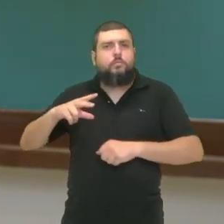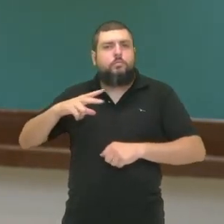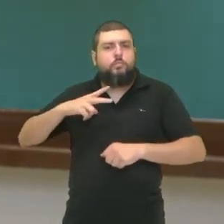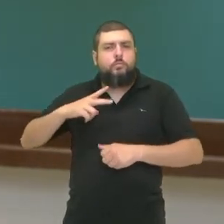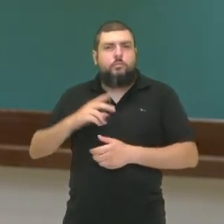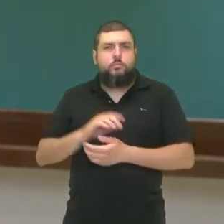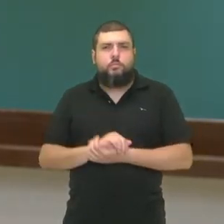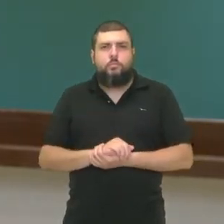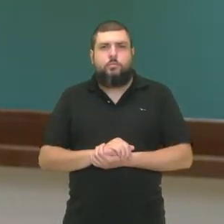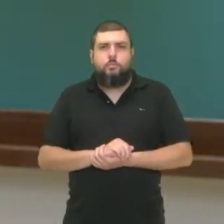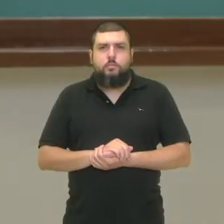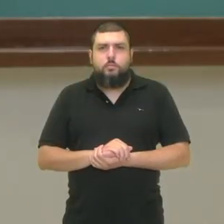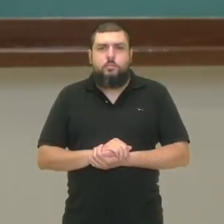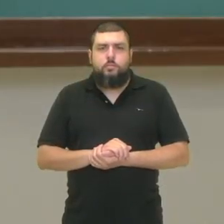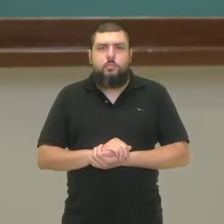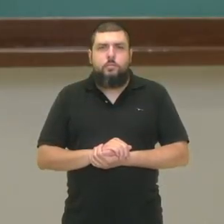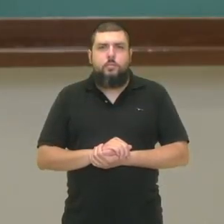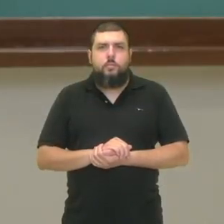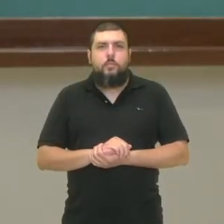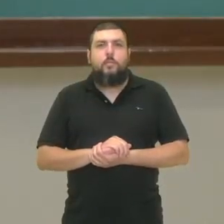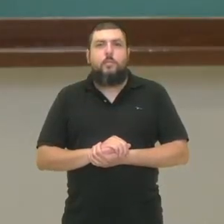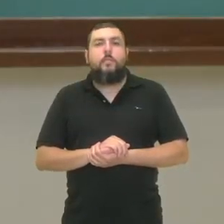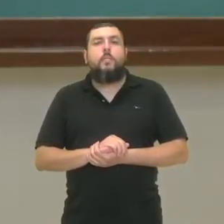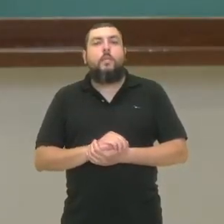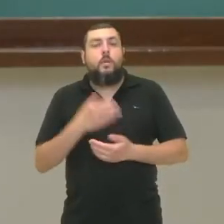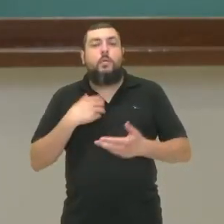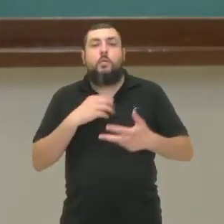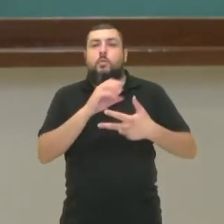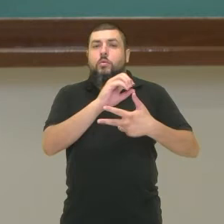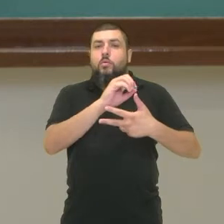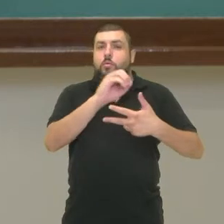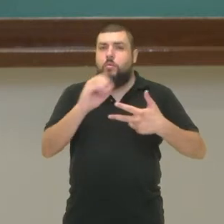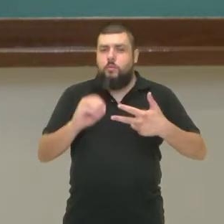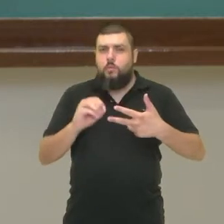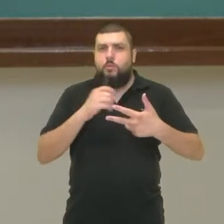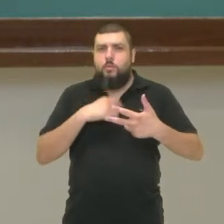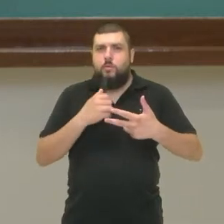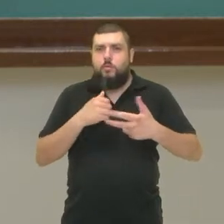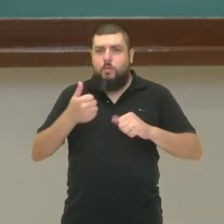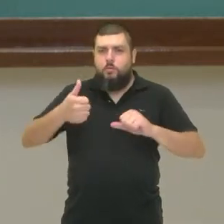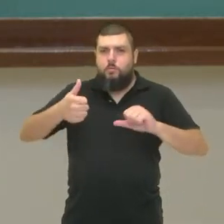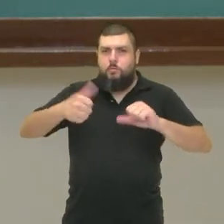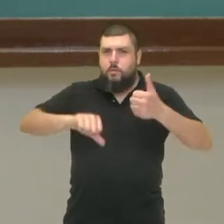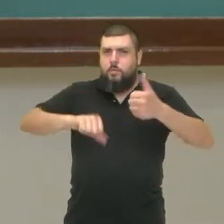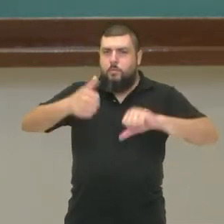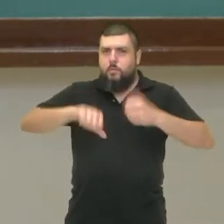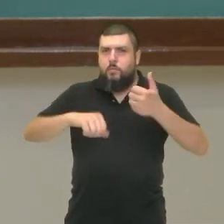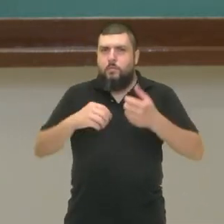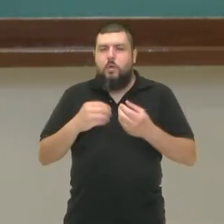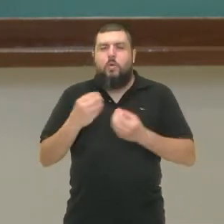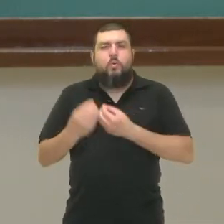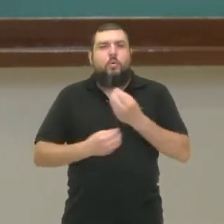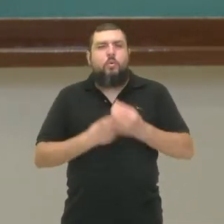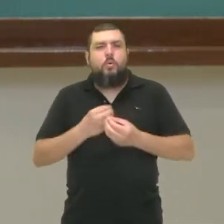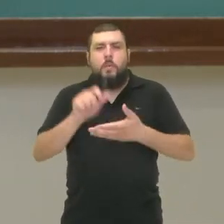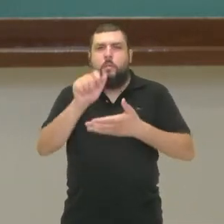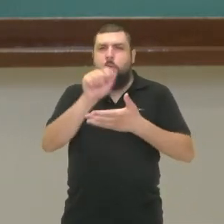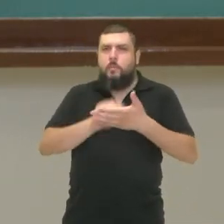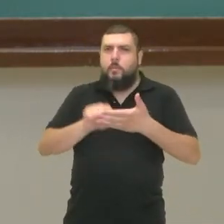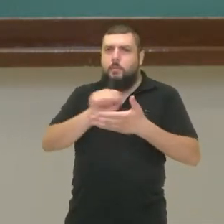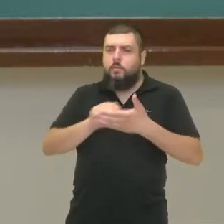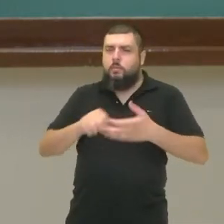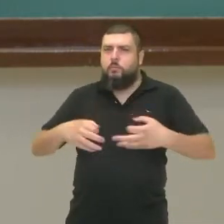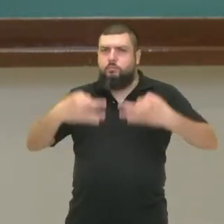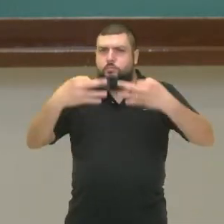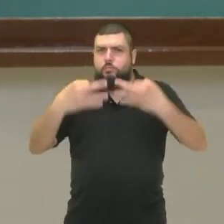A matriz de referência avalia o quê? A variedade culta da língua, a compreensão do tema e o